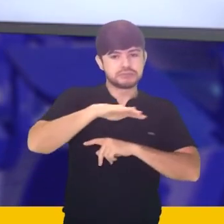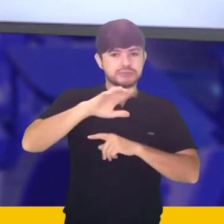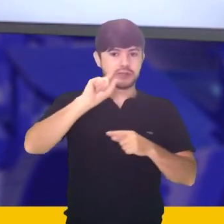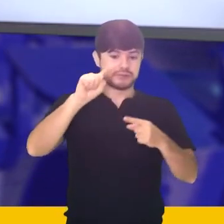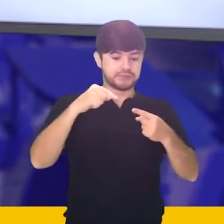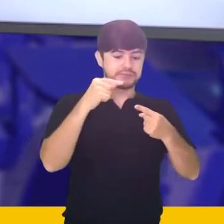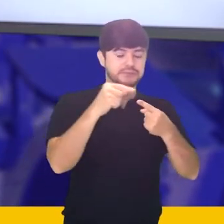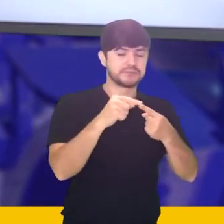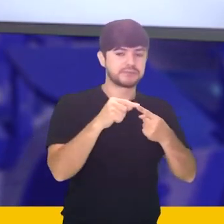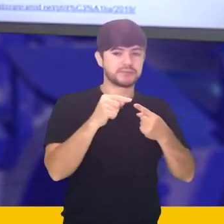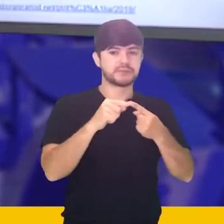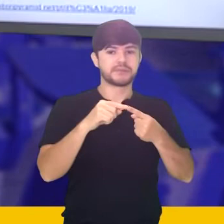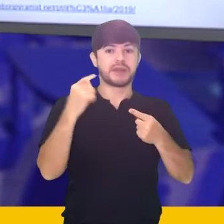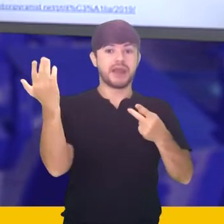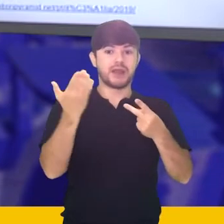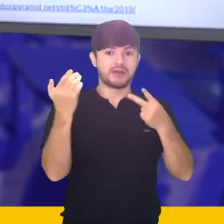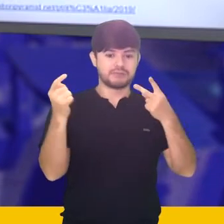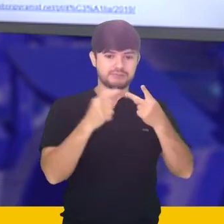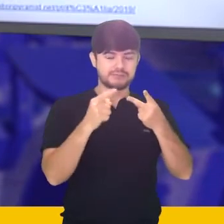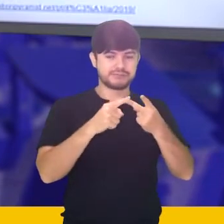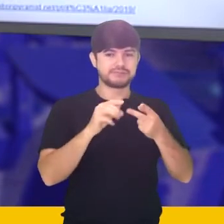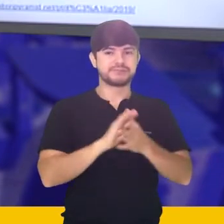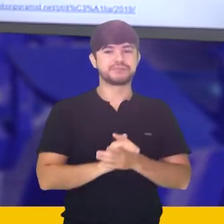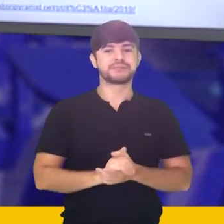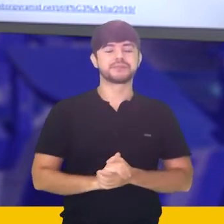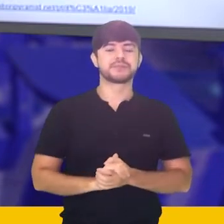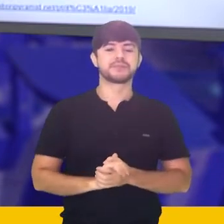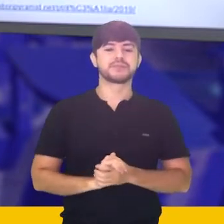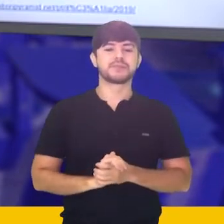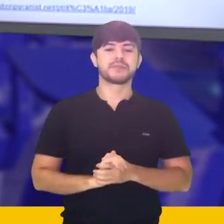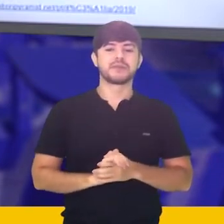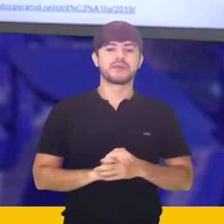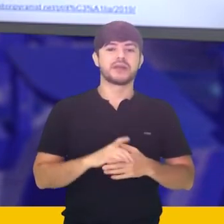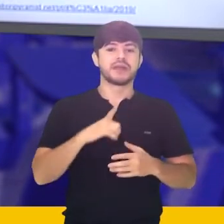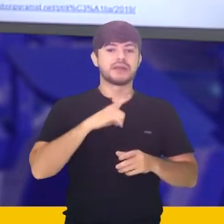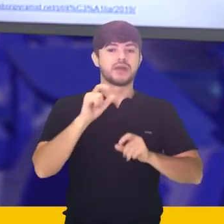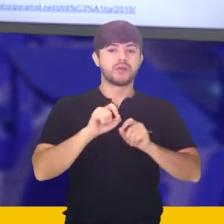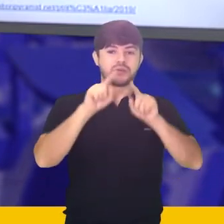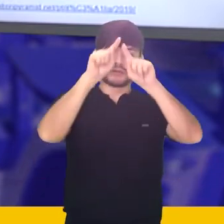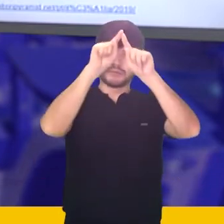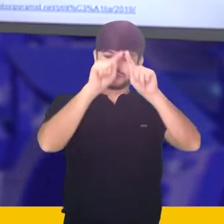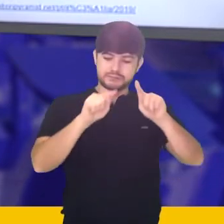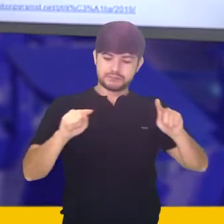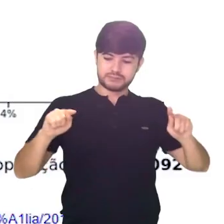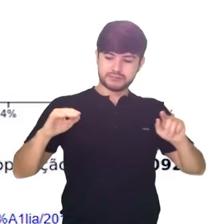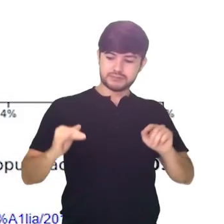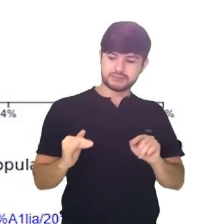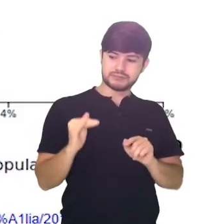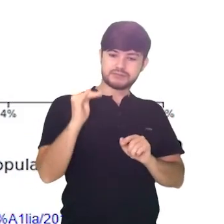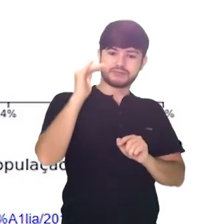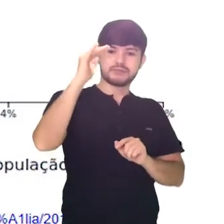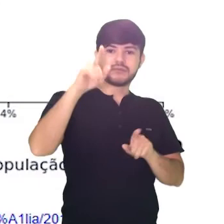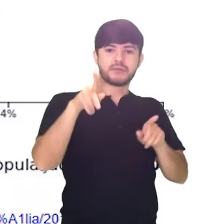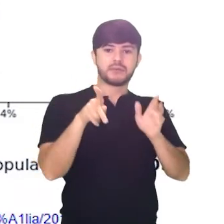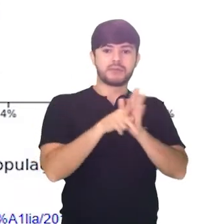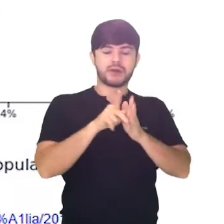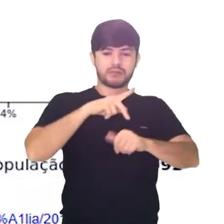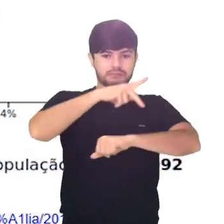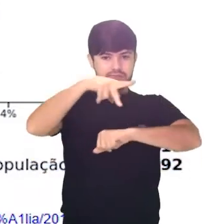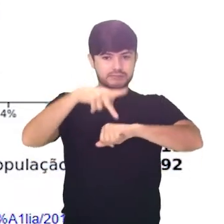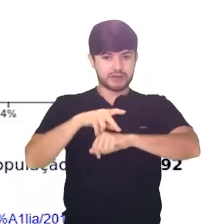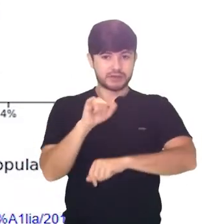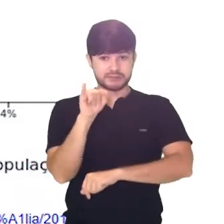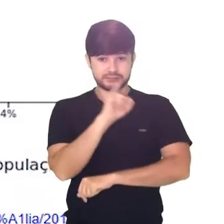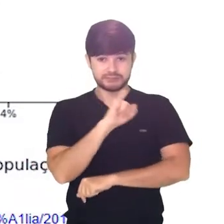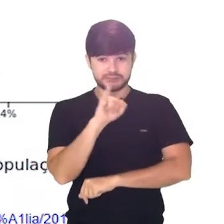pista, vamos lá, segunda pista. A segunda pista, ela tem a pirâmide etária da Itália, né? pensando